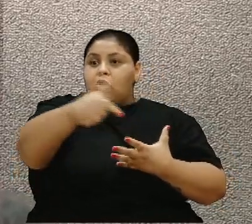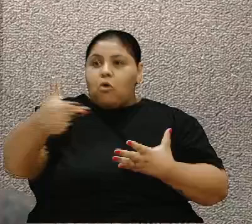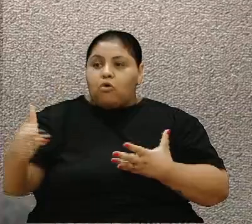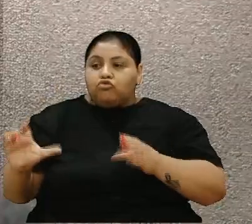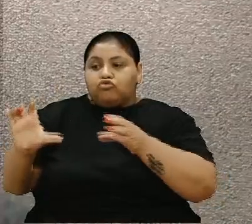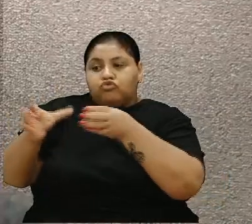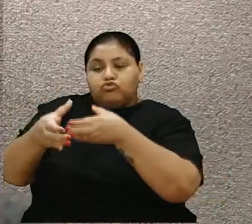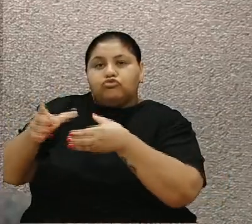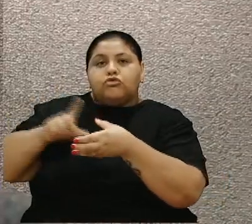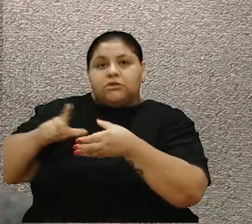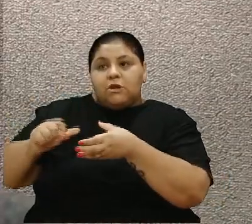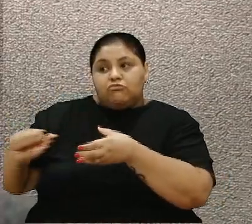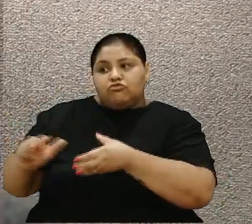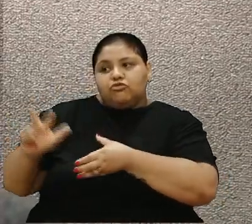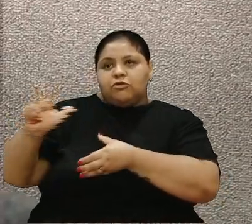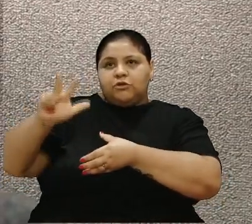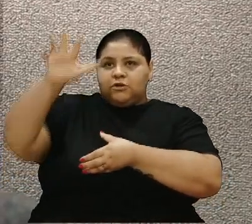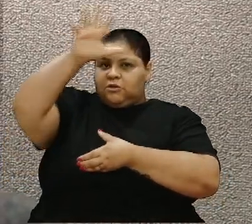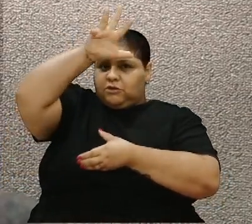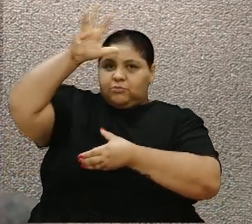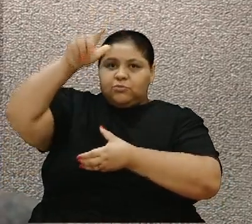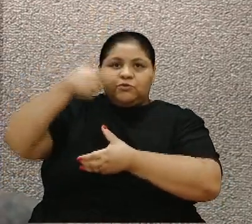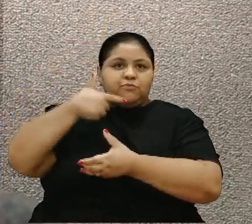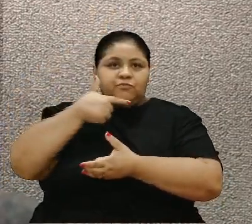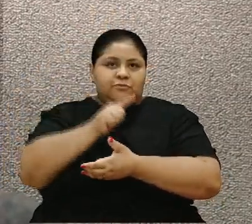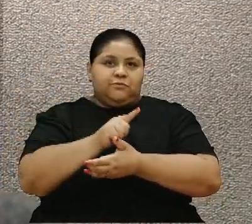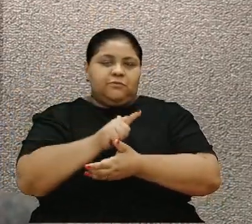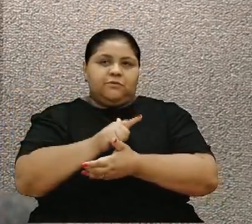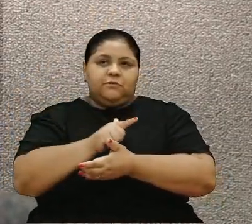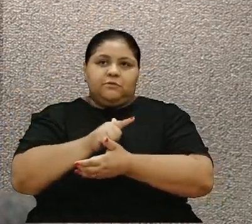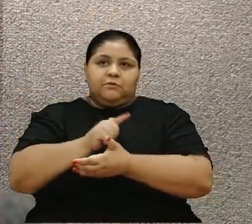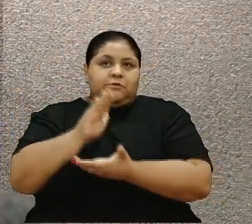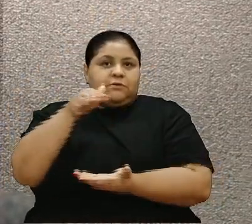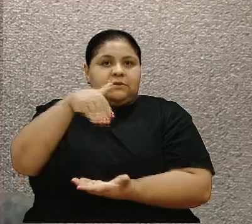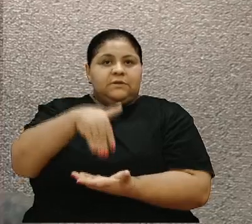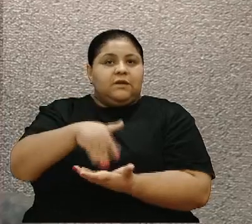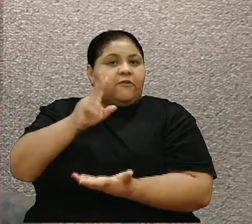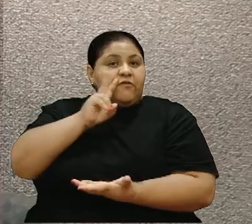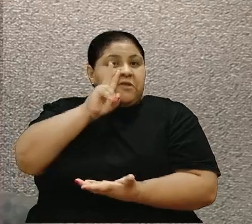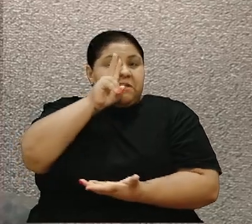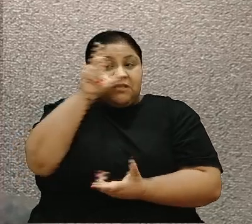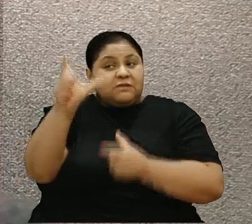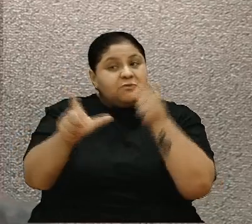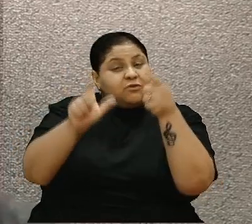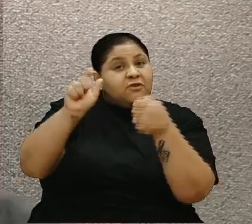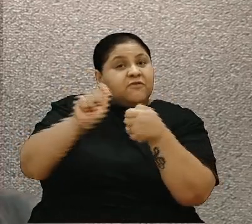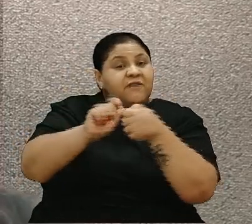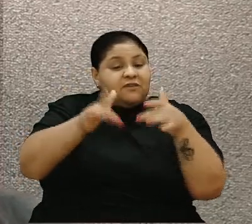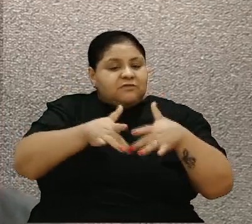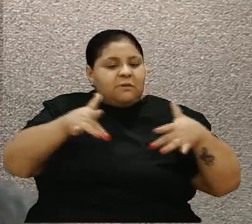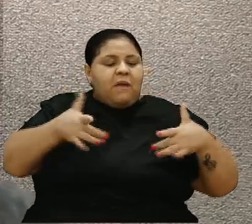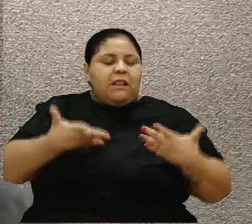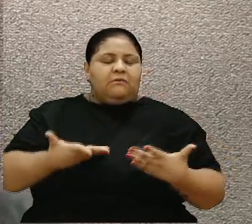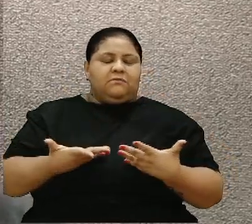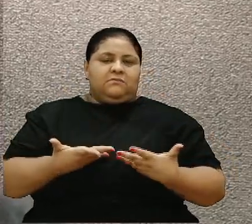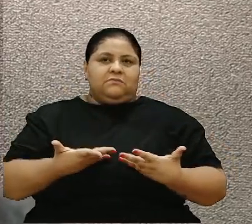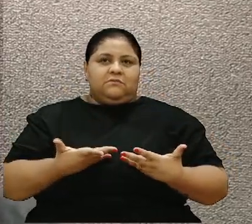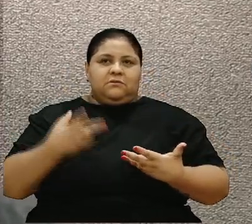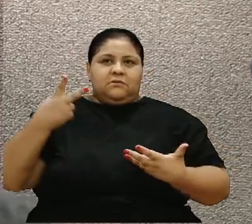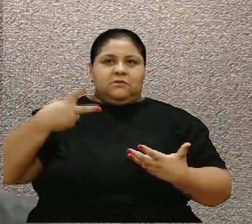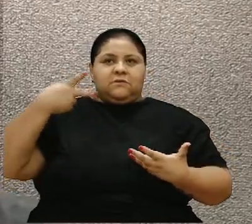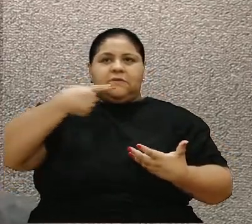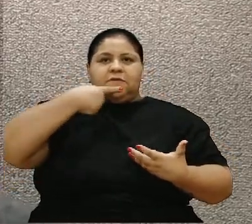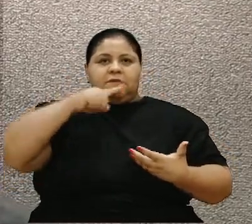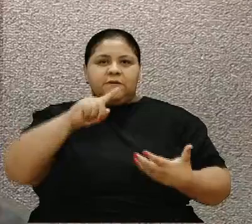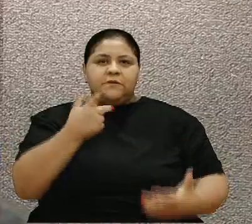nós temos que enaltecer. Se o município não consegue, no mínimo tem que tentar fortalecer essas pessoas que fazem essas ações. O vereador Caleb